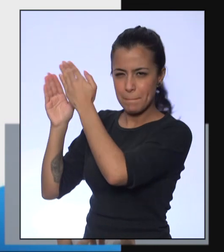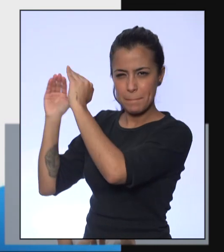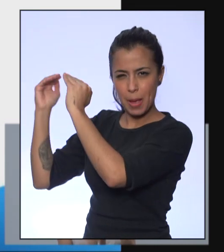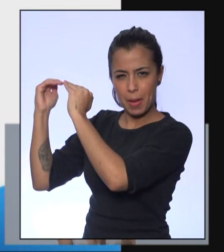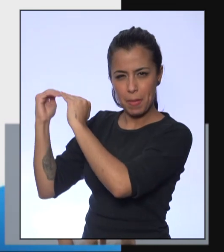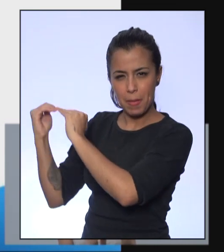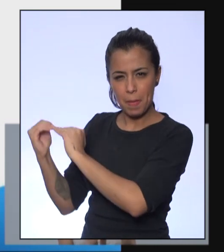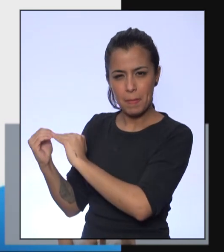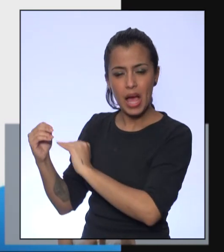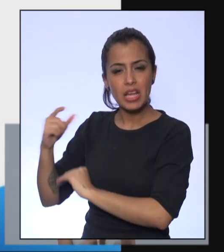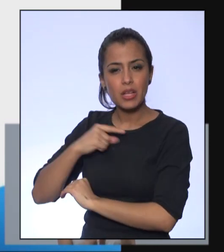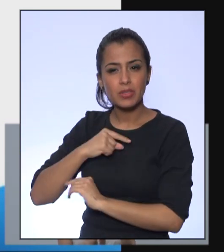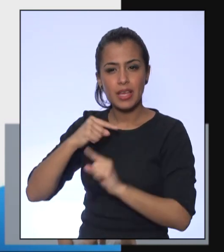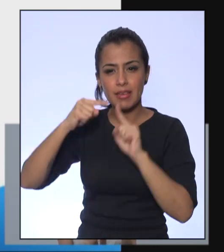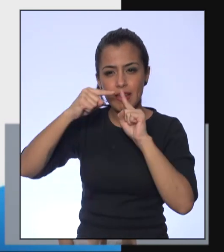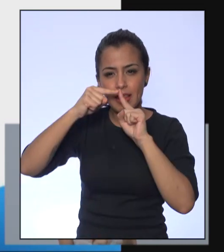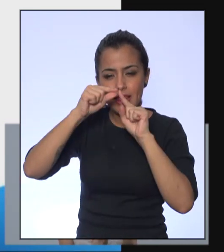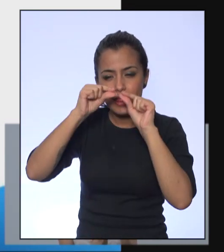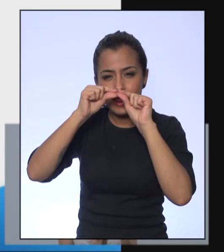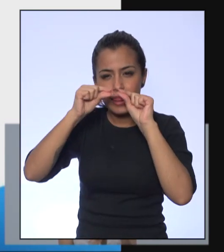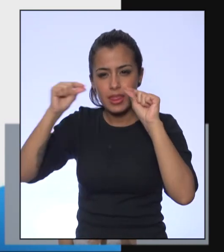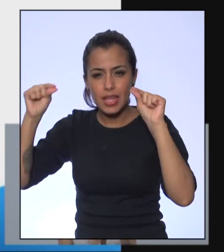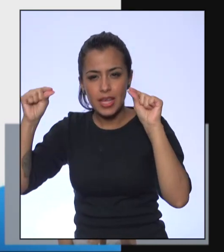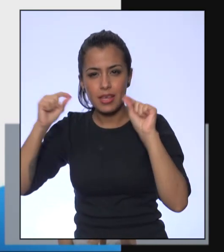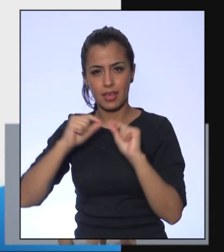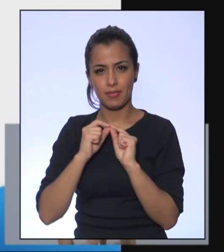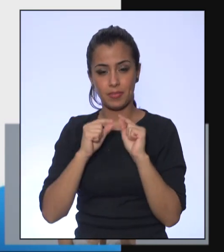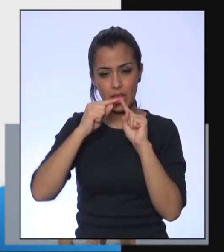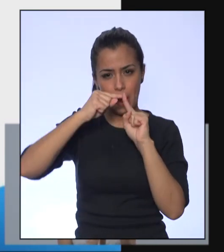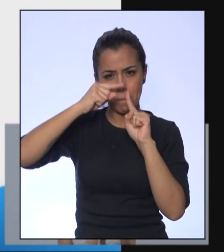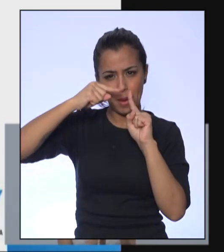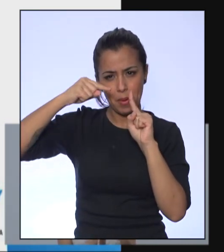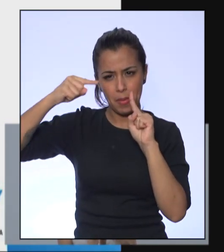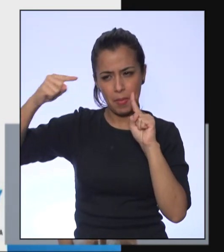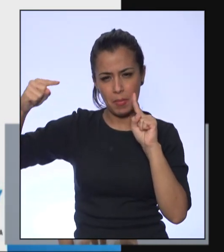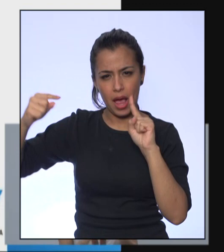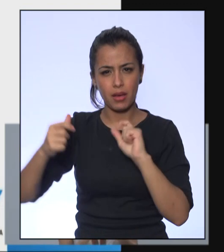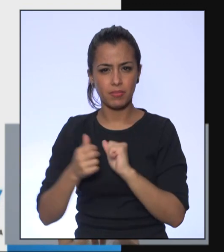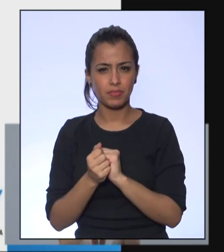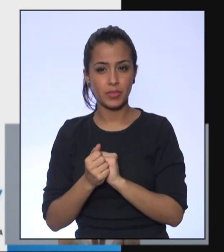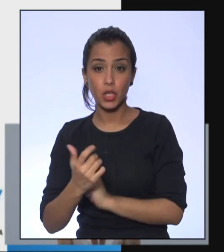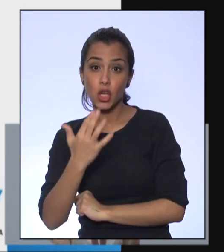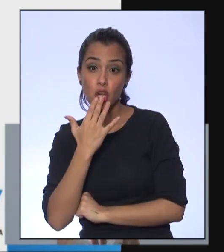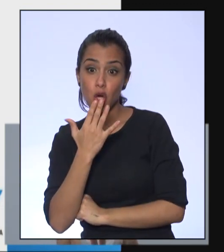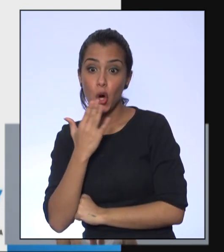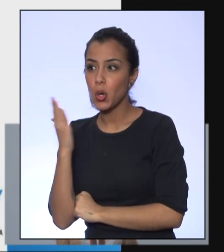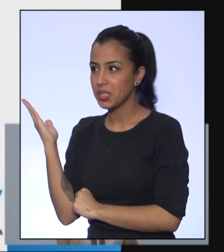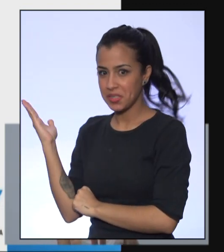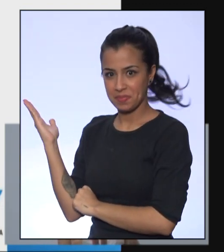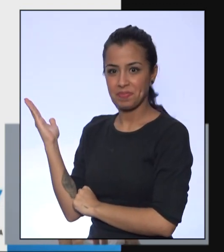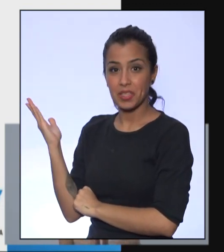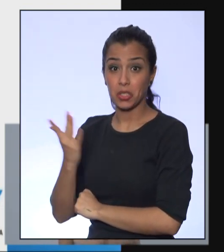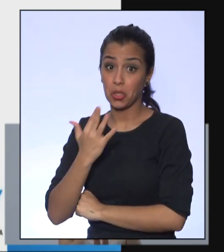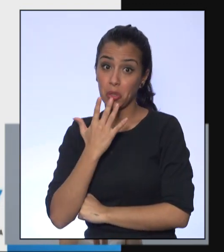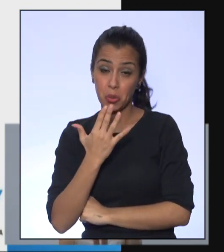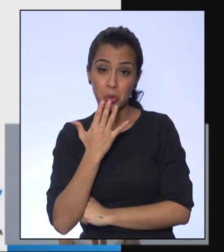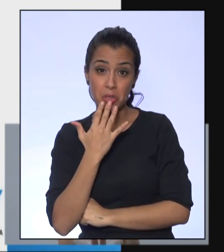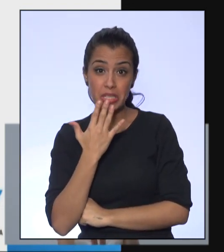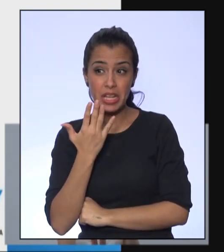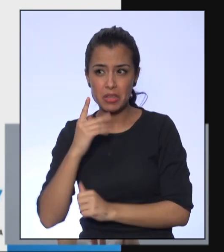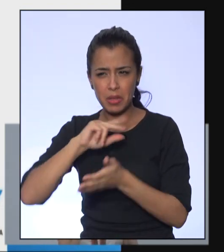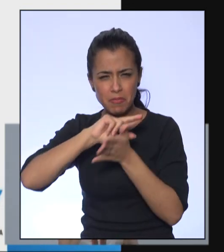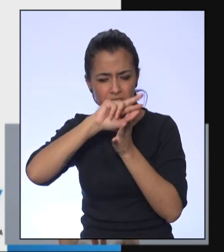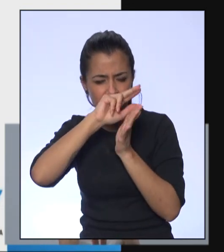linhas, achuras, cores. Ótimo! Vamos tentar interpretar isso. Como